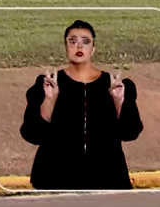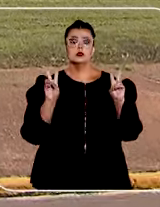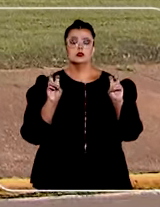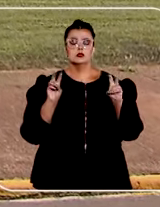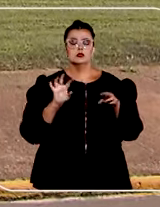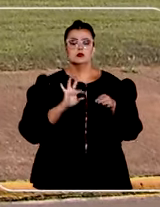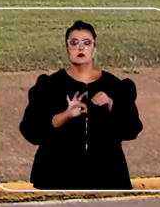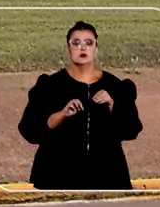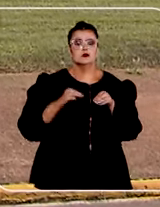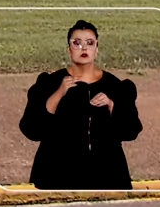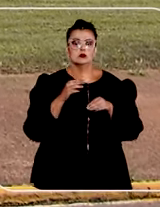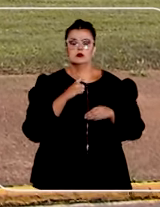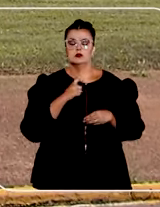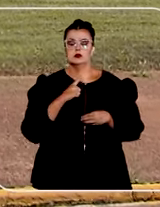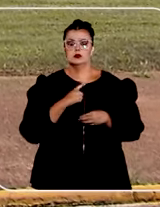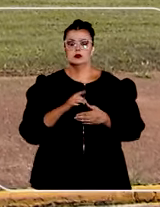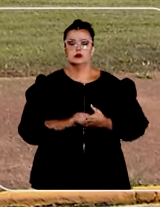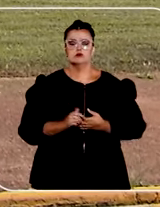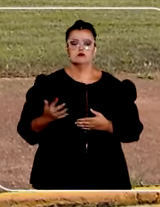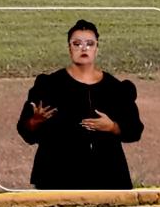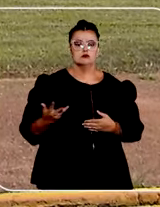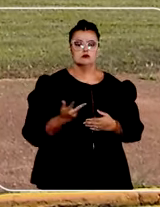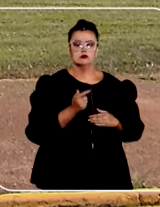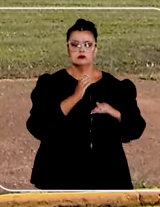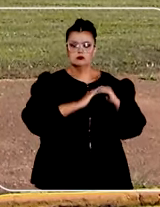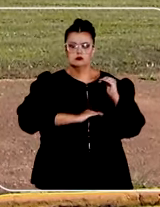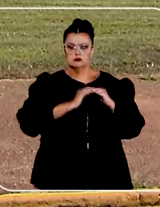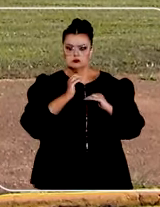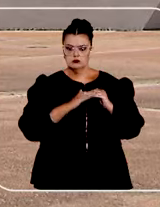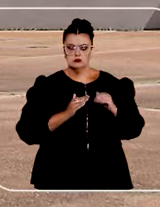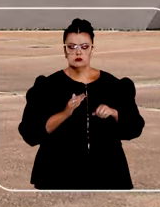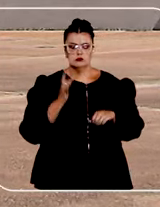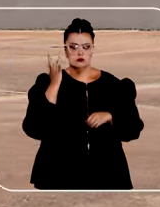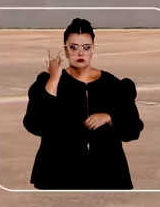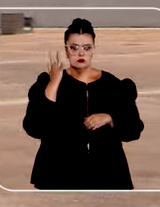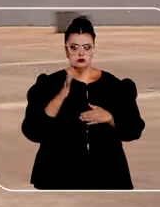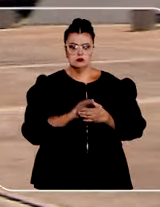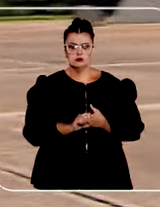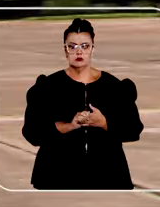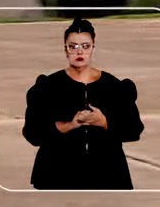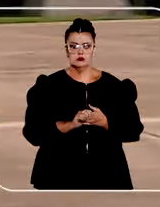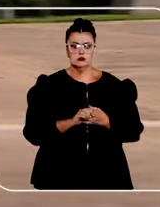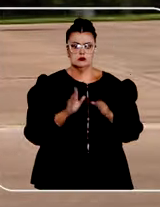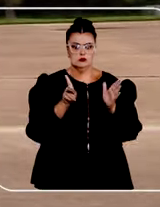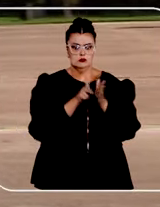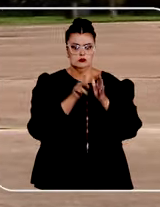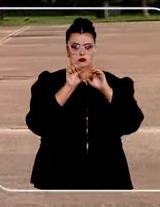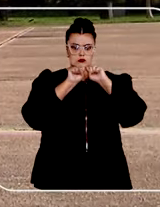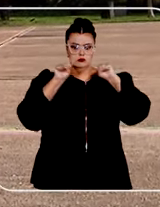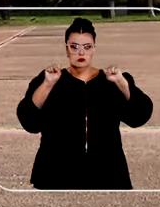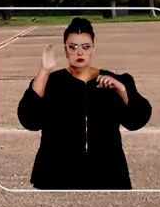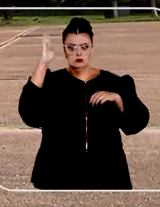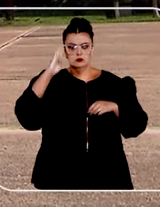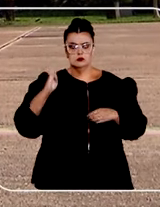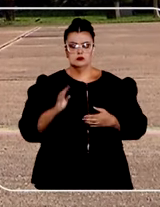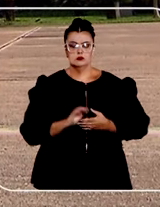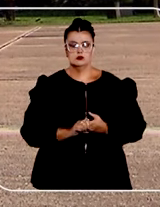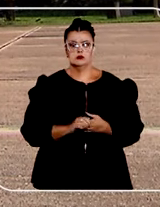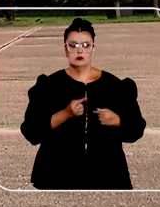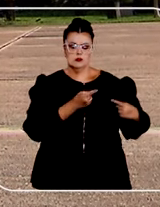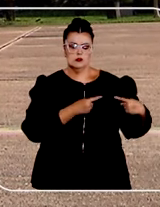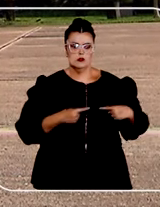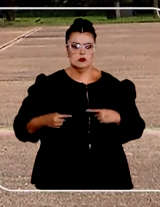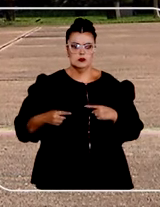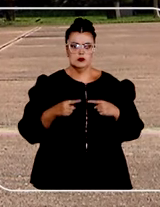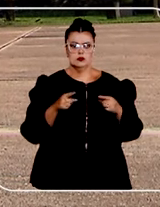tema Os ministros buscam facilitar a solução de demandas que se repetem nos tribunais brasileiros no debate sobre o